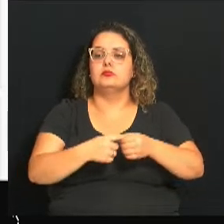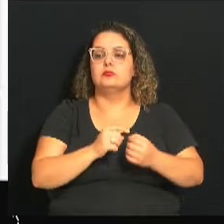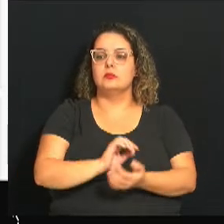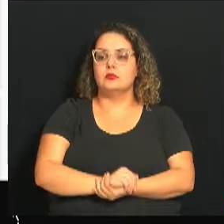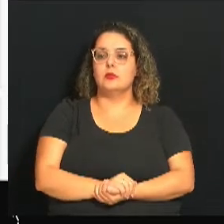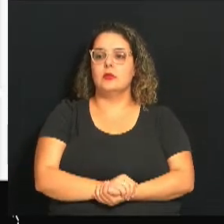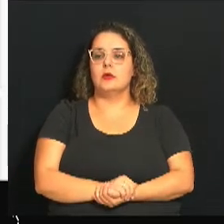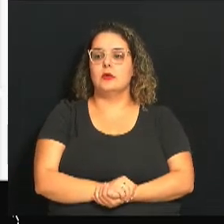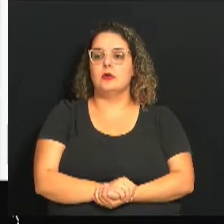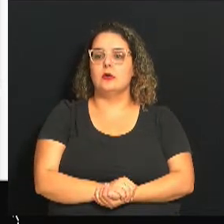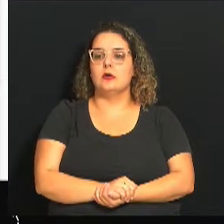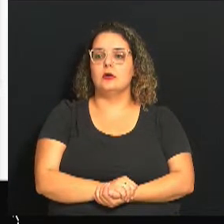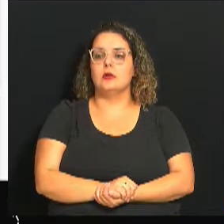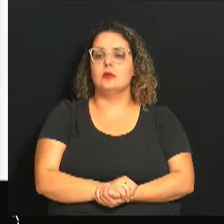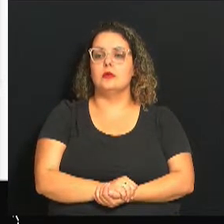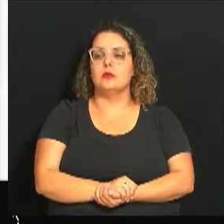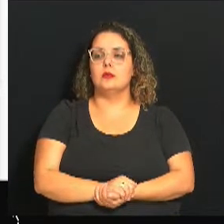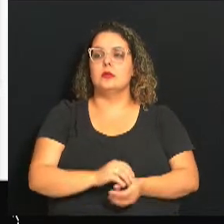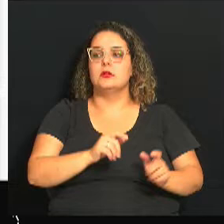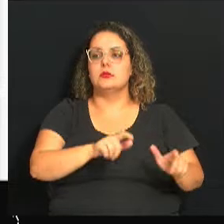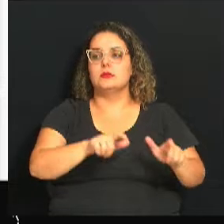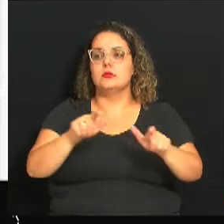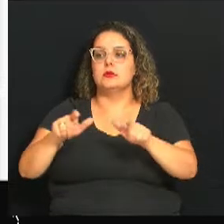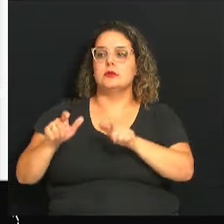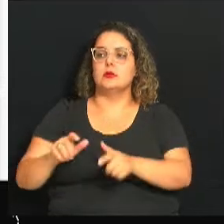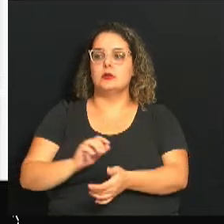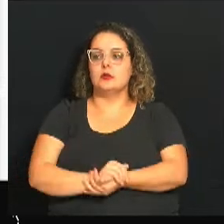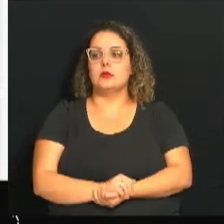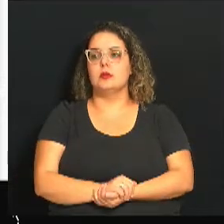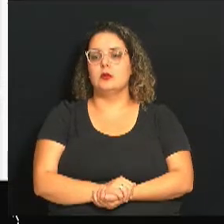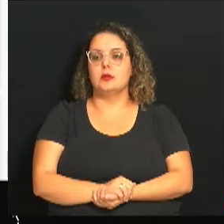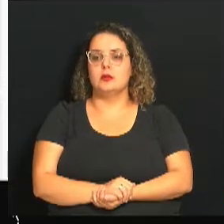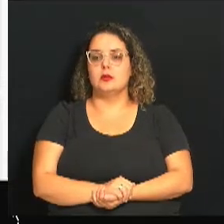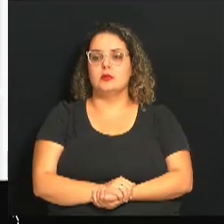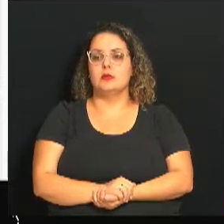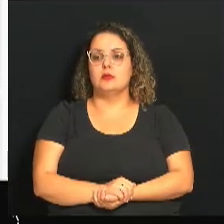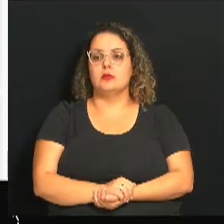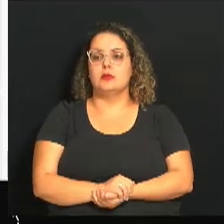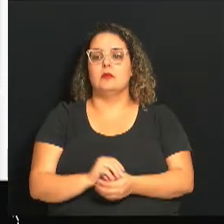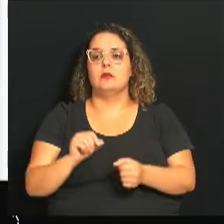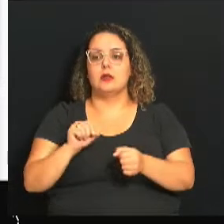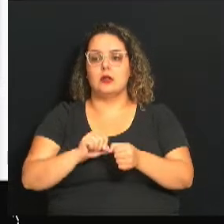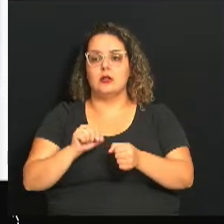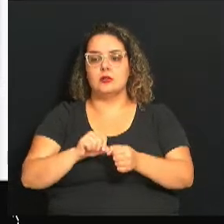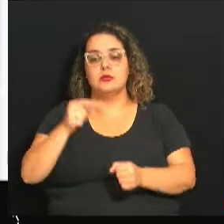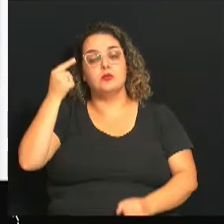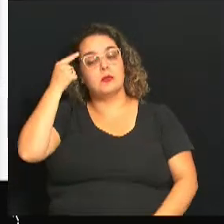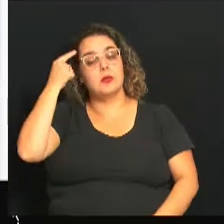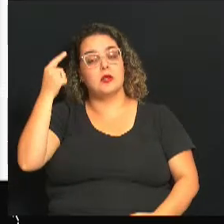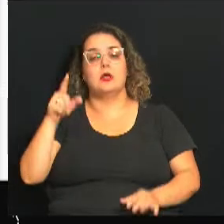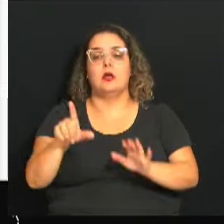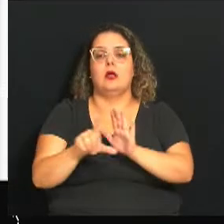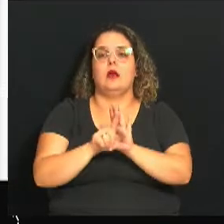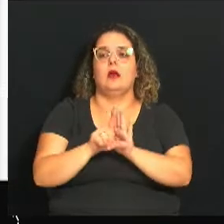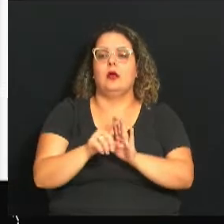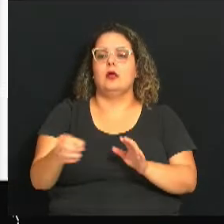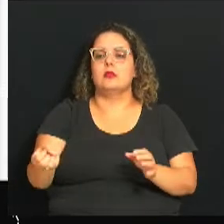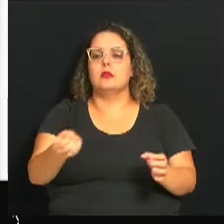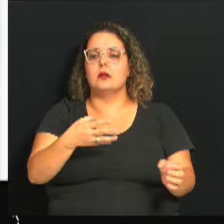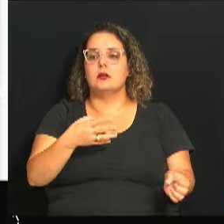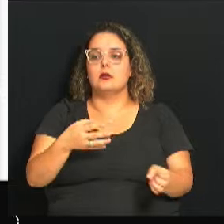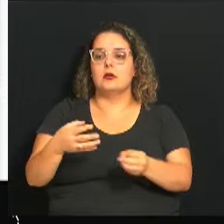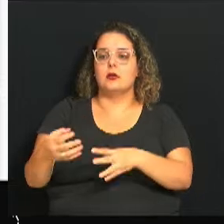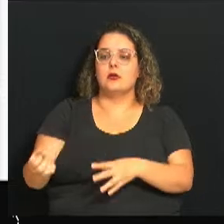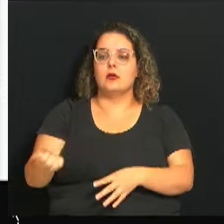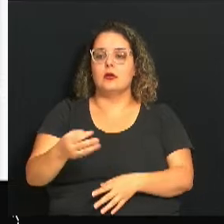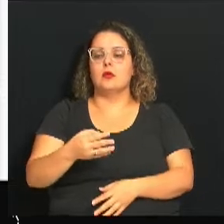ambientes. Tá? Então, o que traz a gente para o centro faz a gente pensar nessa legislação que a gente tem que inovar. Né? E o que